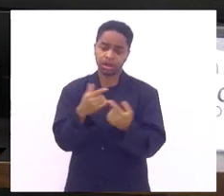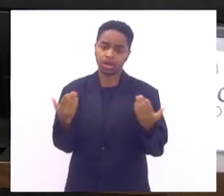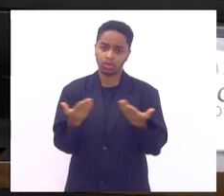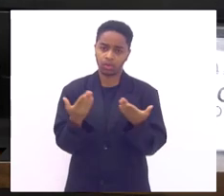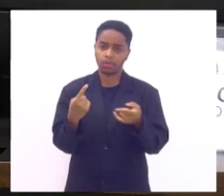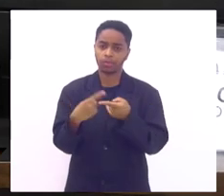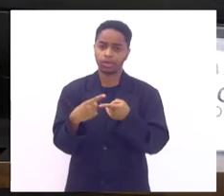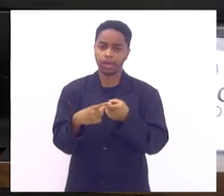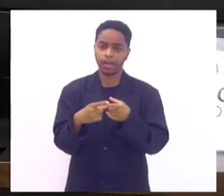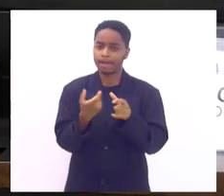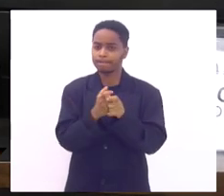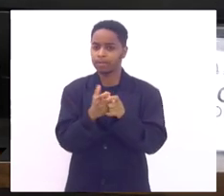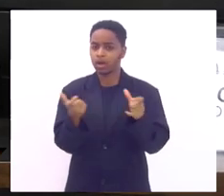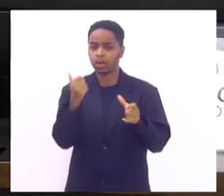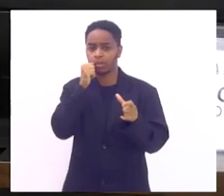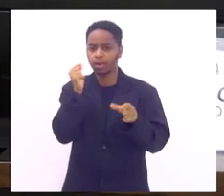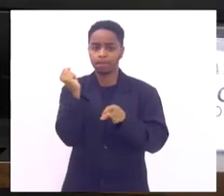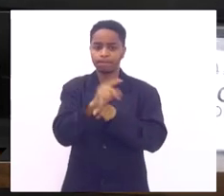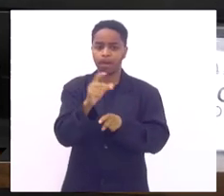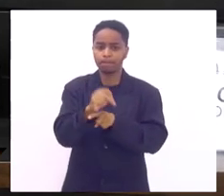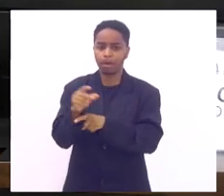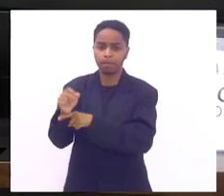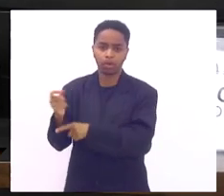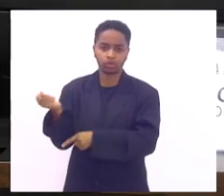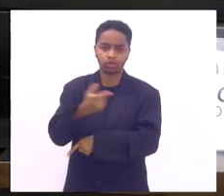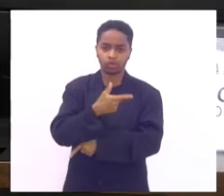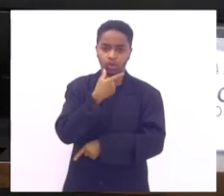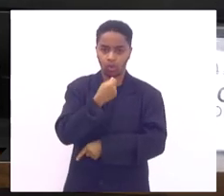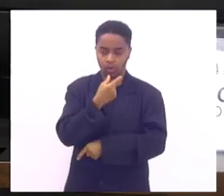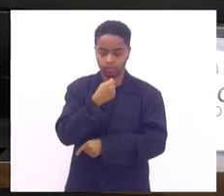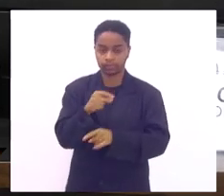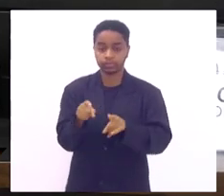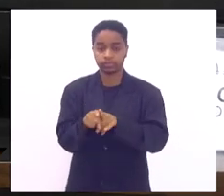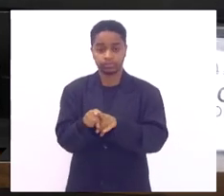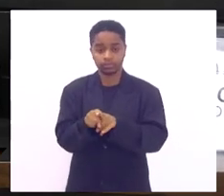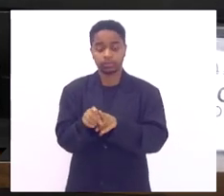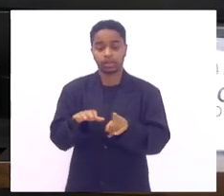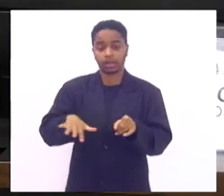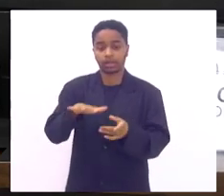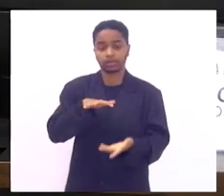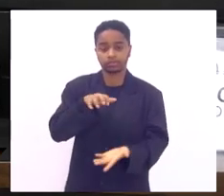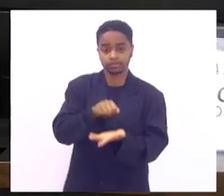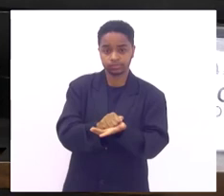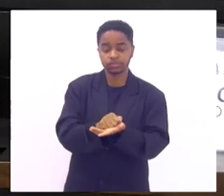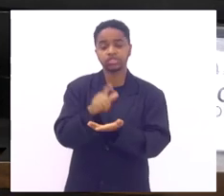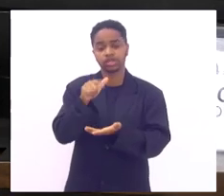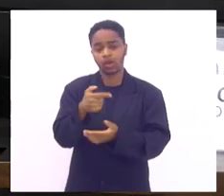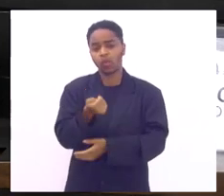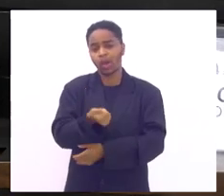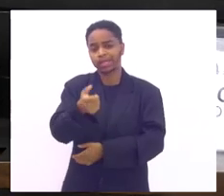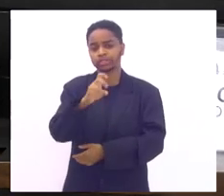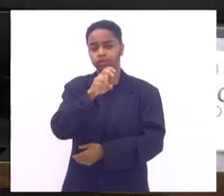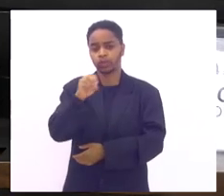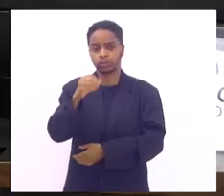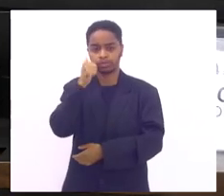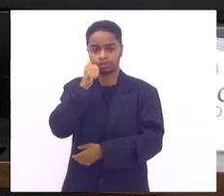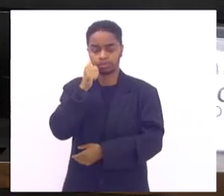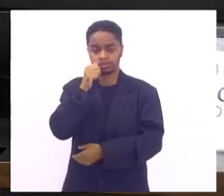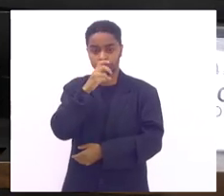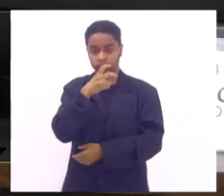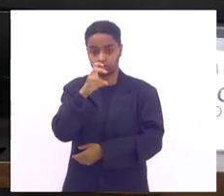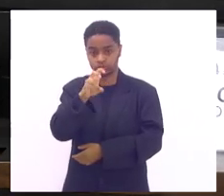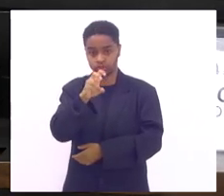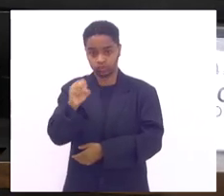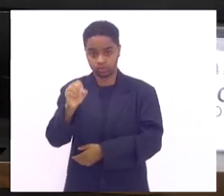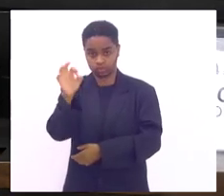Muito mais mulheres do que homens. A nossa base profissional de registrado já está bem próxima de 50% de mulheres